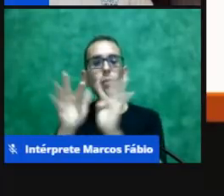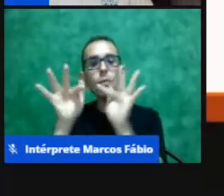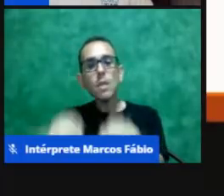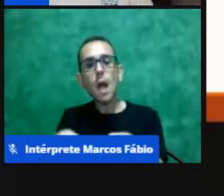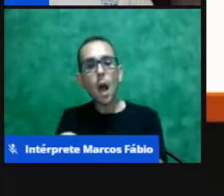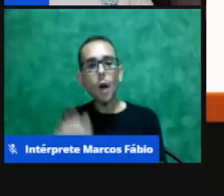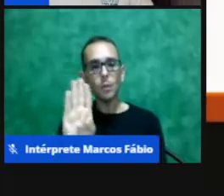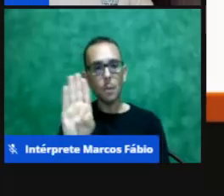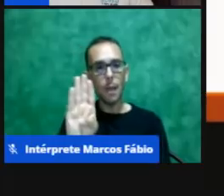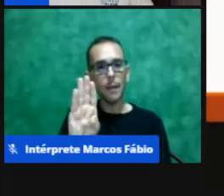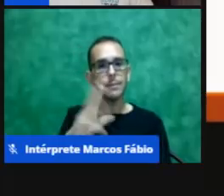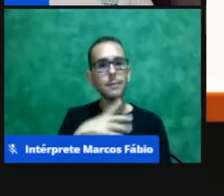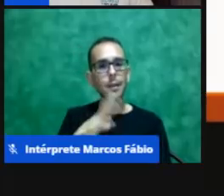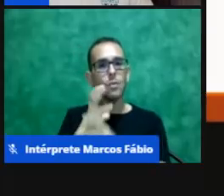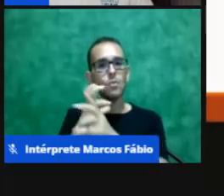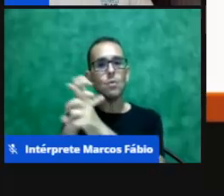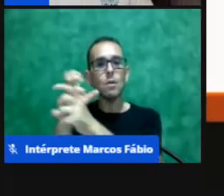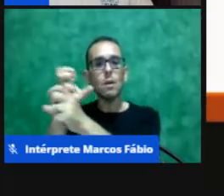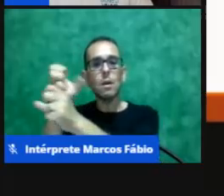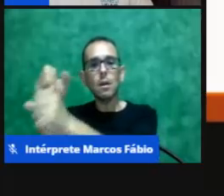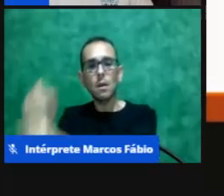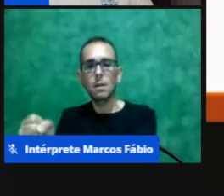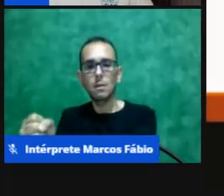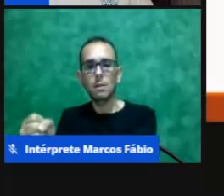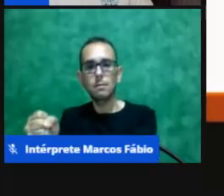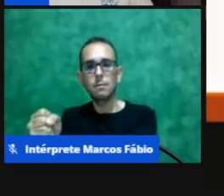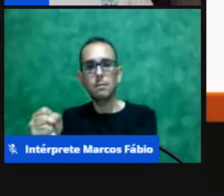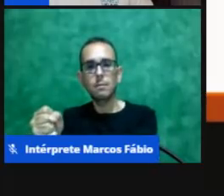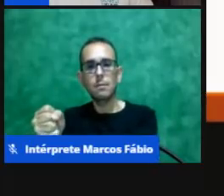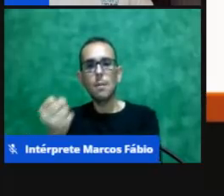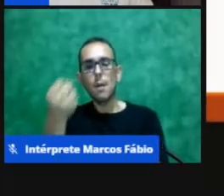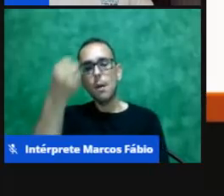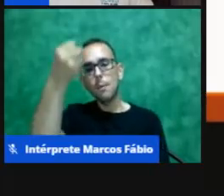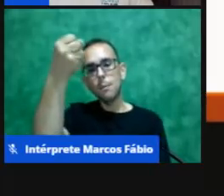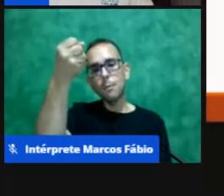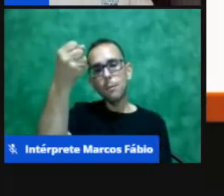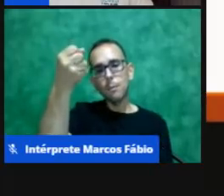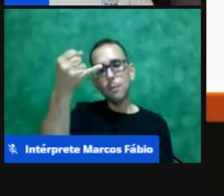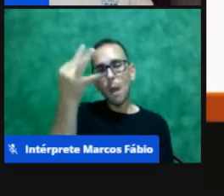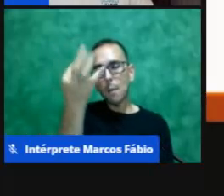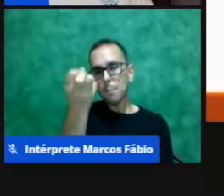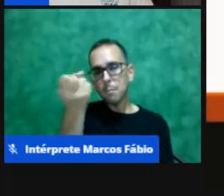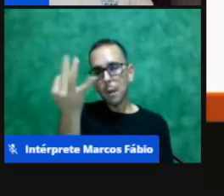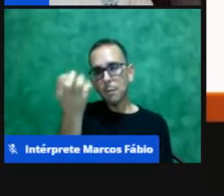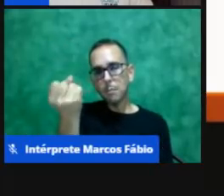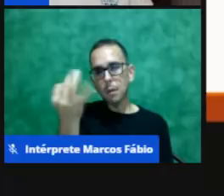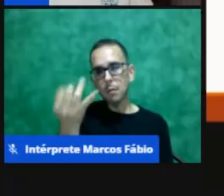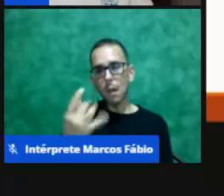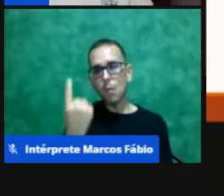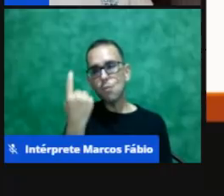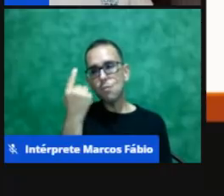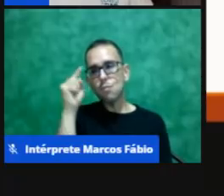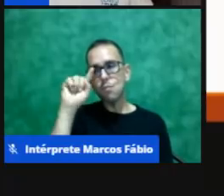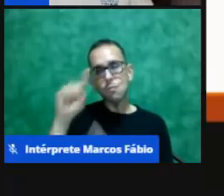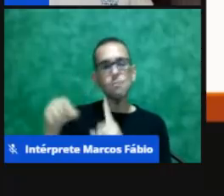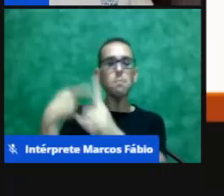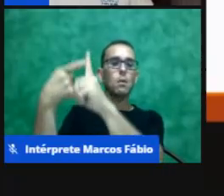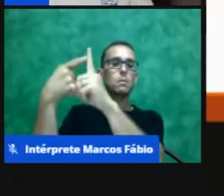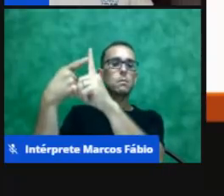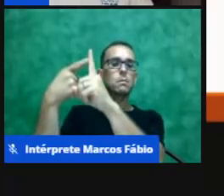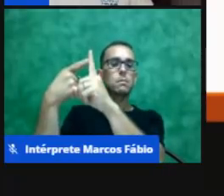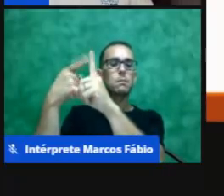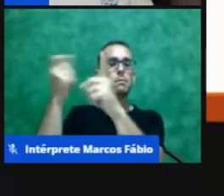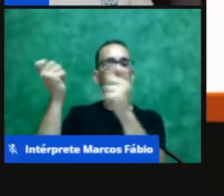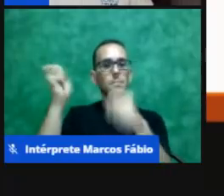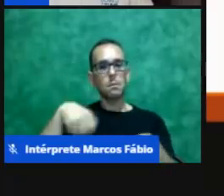uma pontuação aqui extra. No caso, uma quantidade de participações vai valer até 1 ponto na média, então já